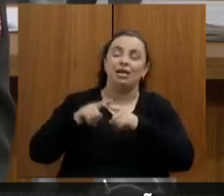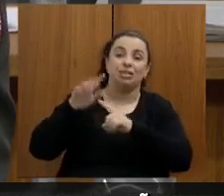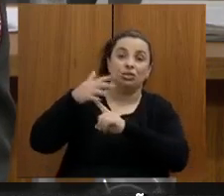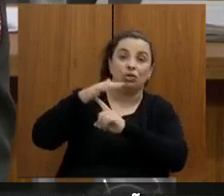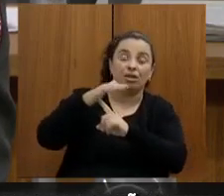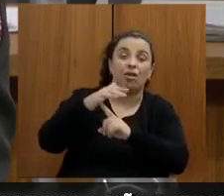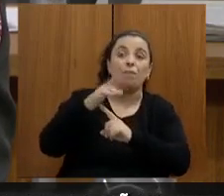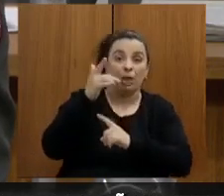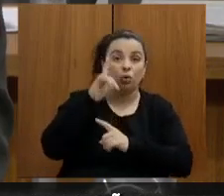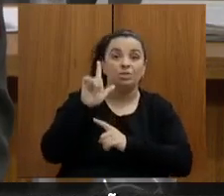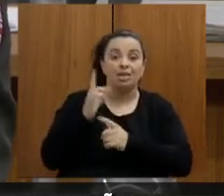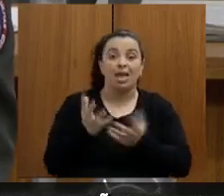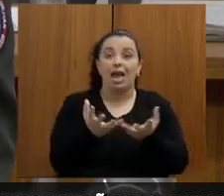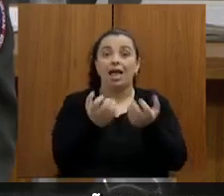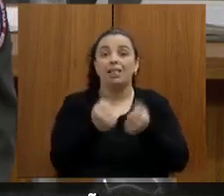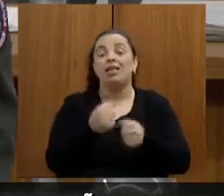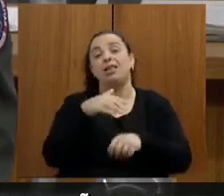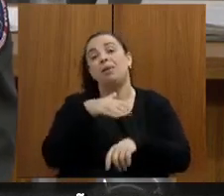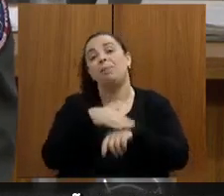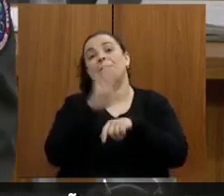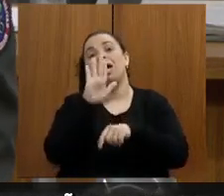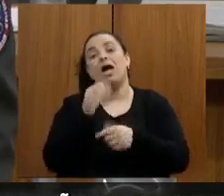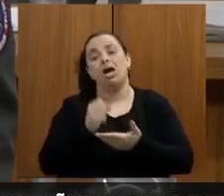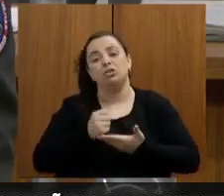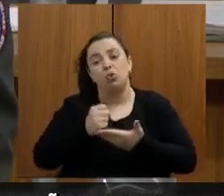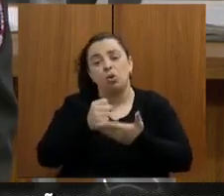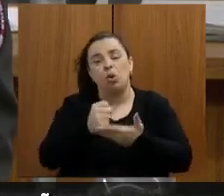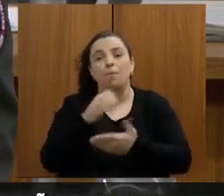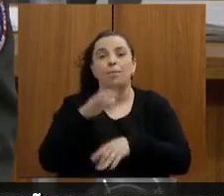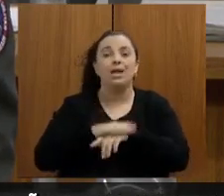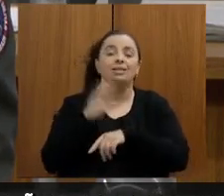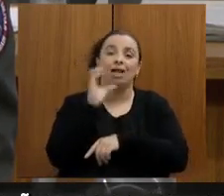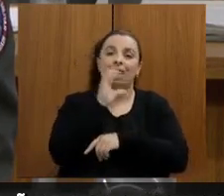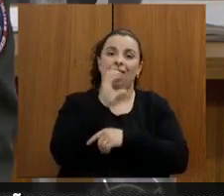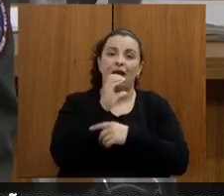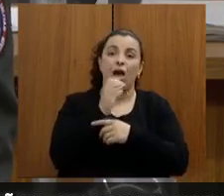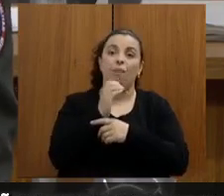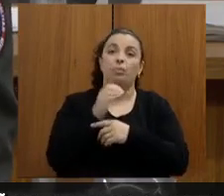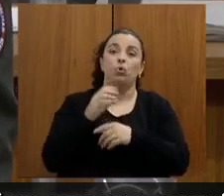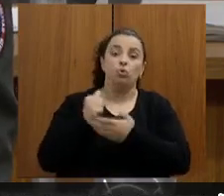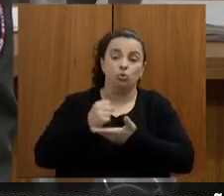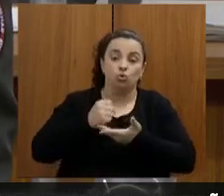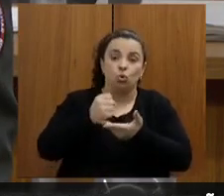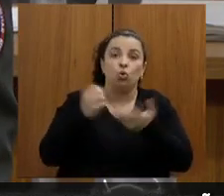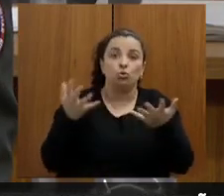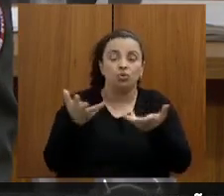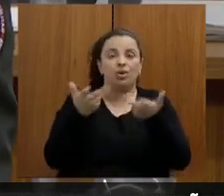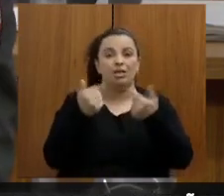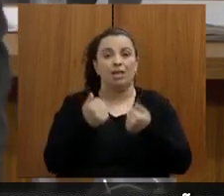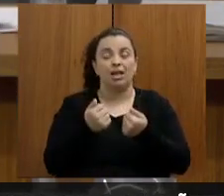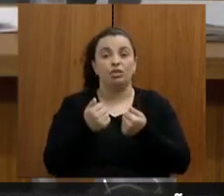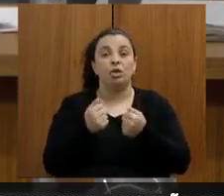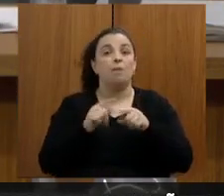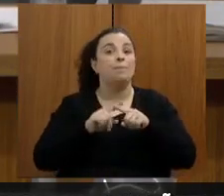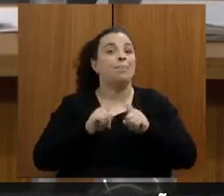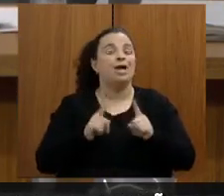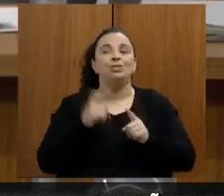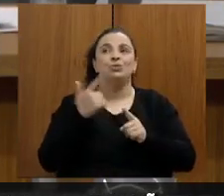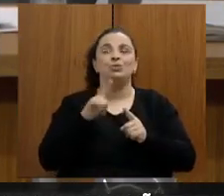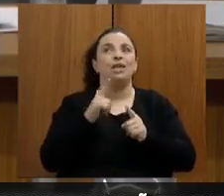Thomas Estamos atendendo mais Estamos atendendo melhor mas nós temos apenas recomposição do efetivo